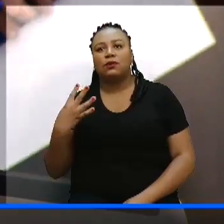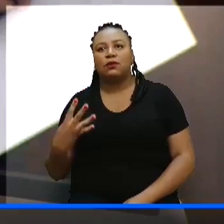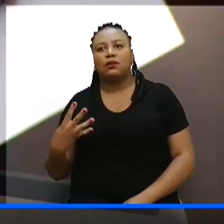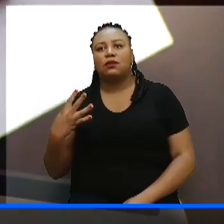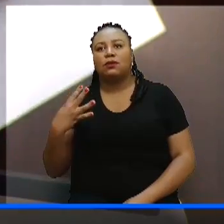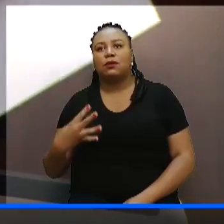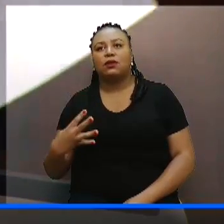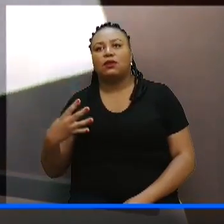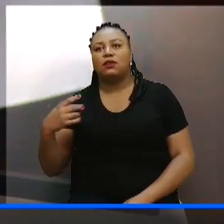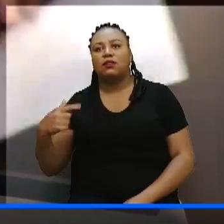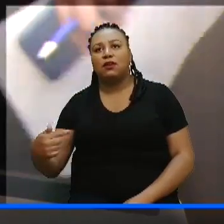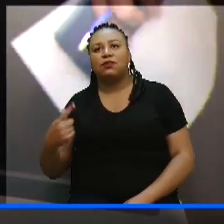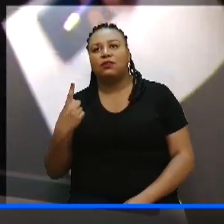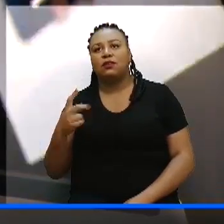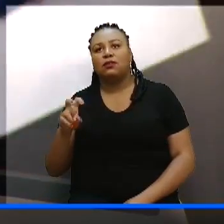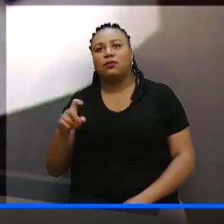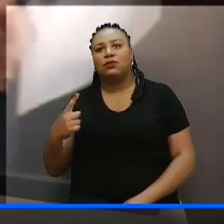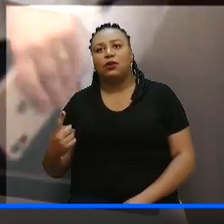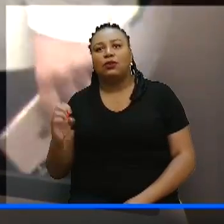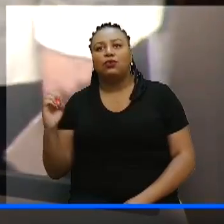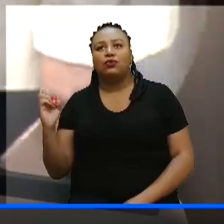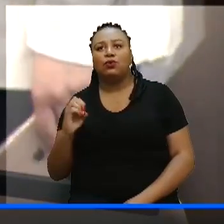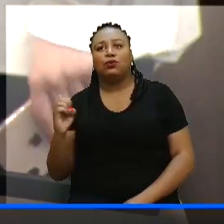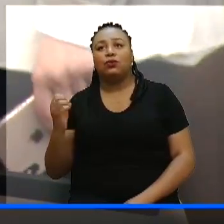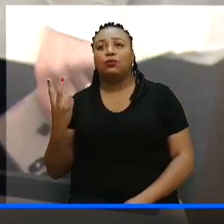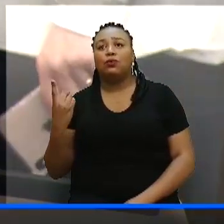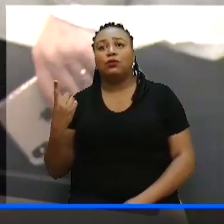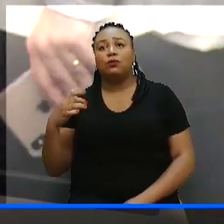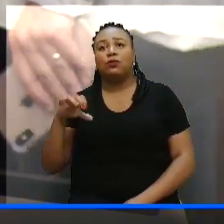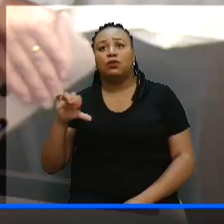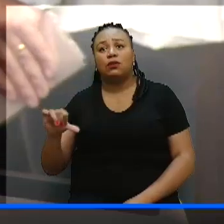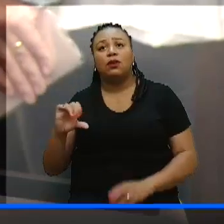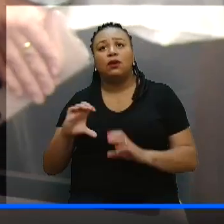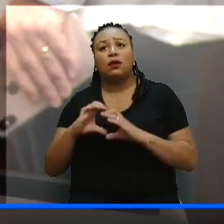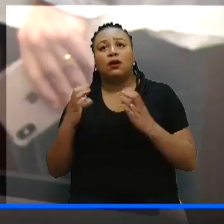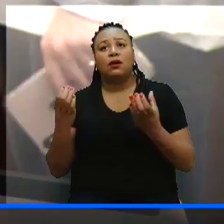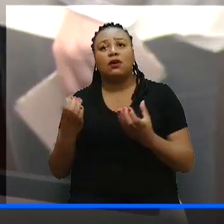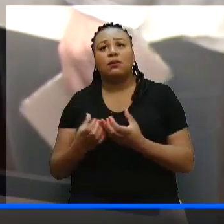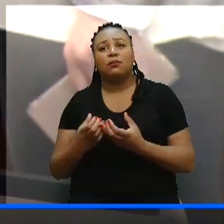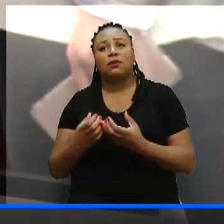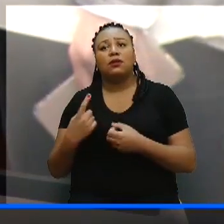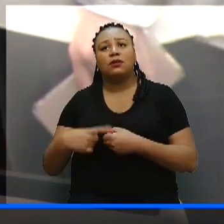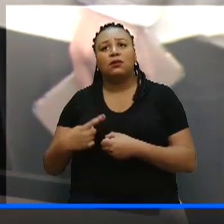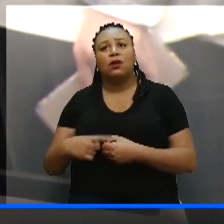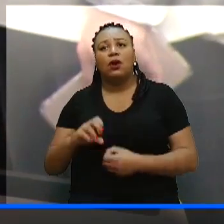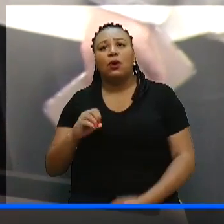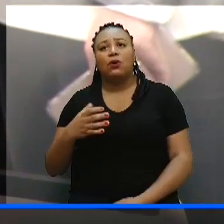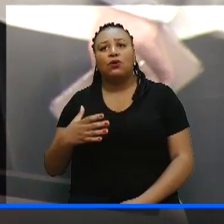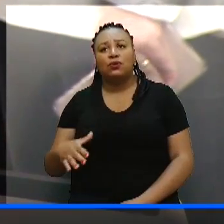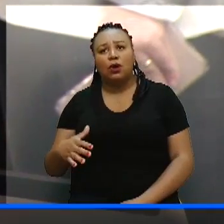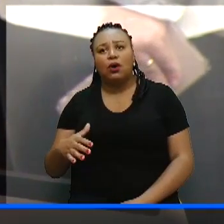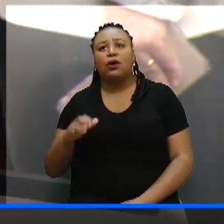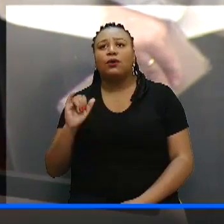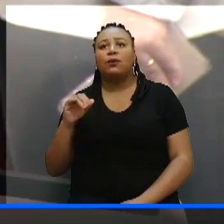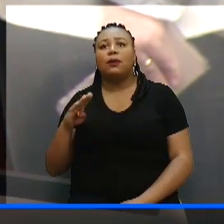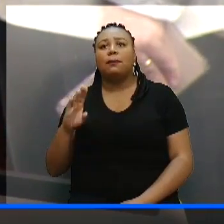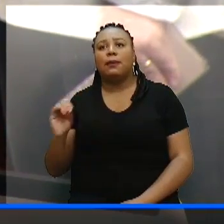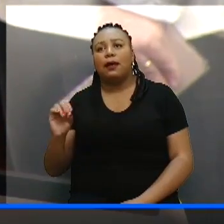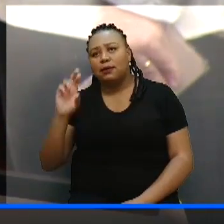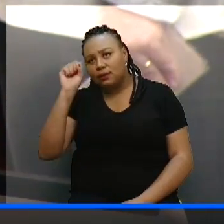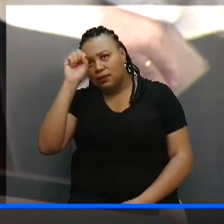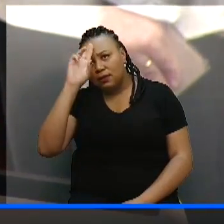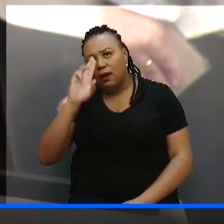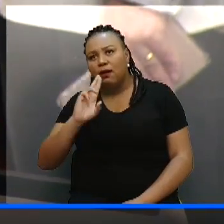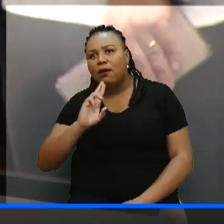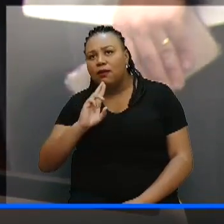447 151 de outubro de 2019 das câmaras municipais de osório rio pardo em 10 anta rosa santo